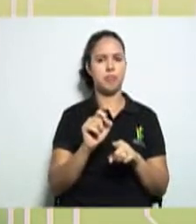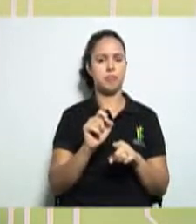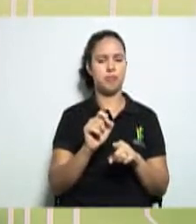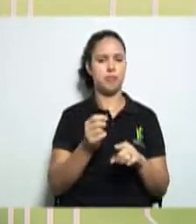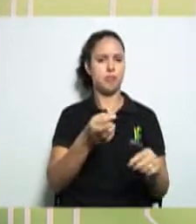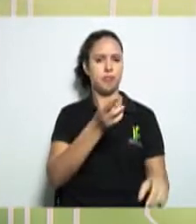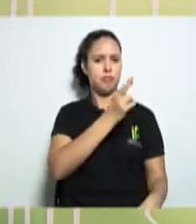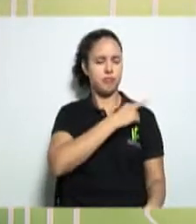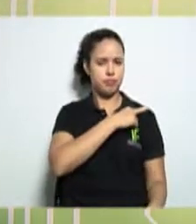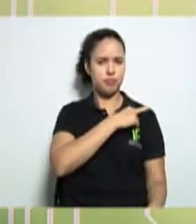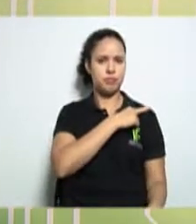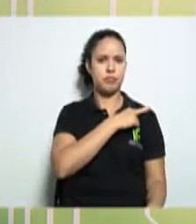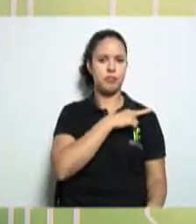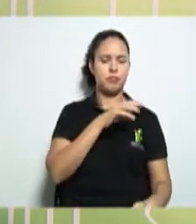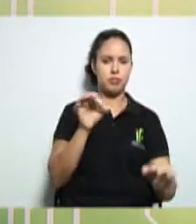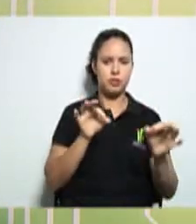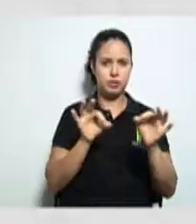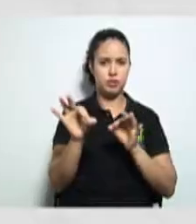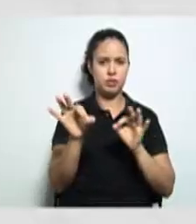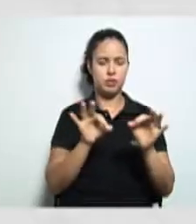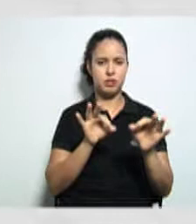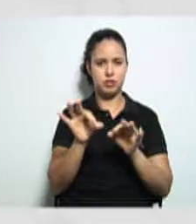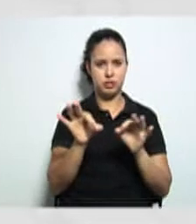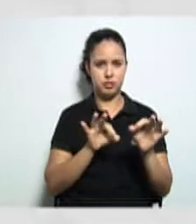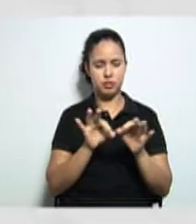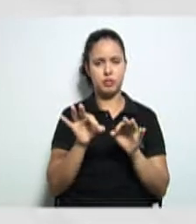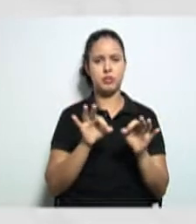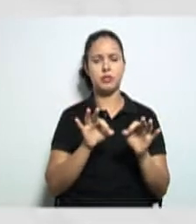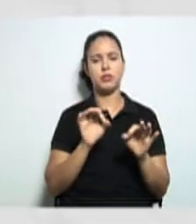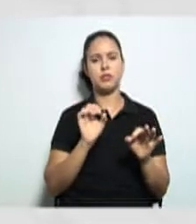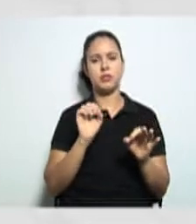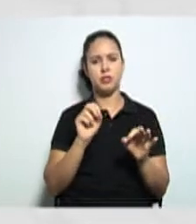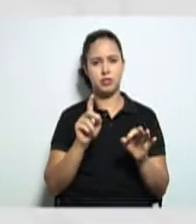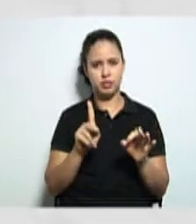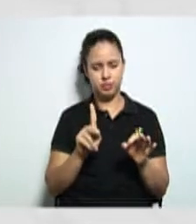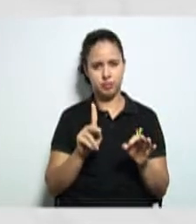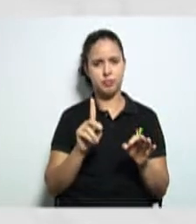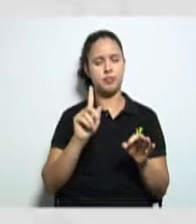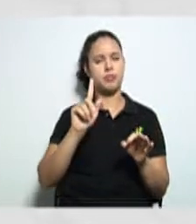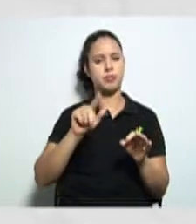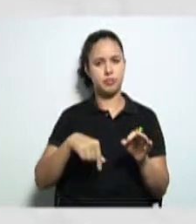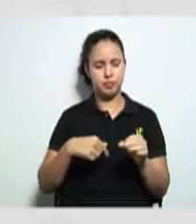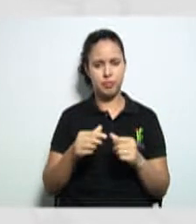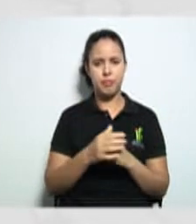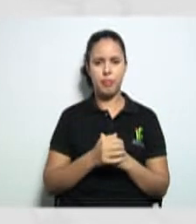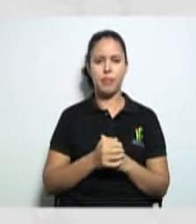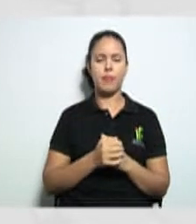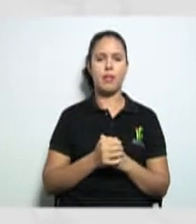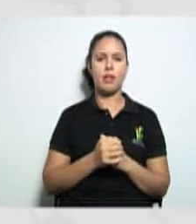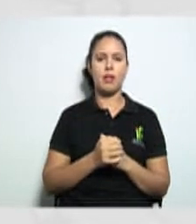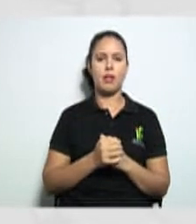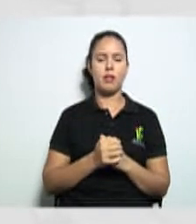responsabilidades, a gente organiza as organizações, elas são organizadas em setores. Então,